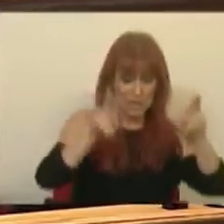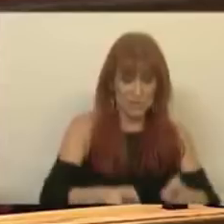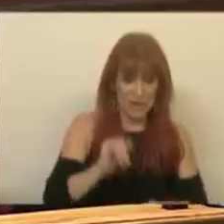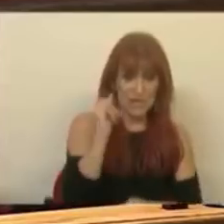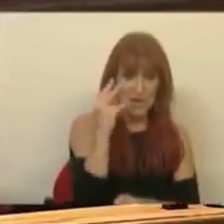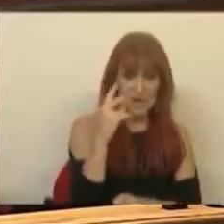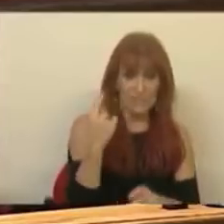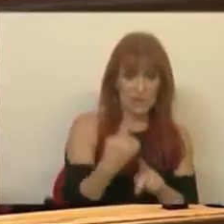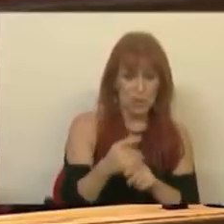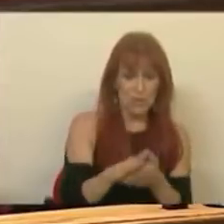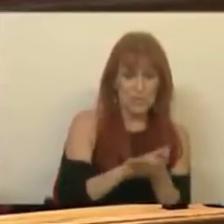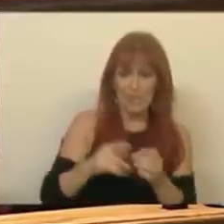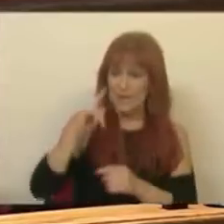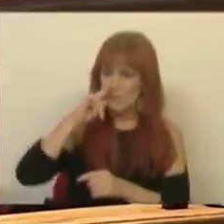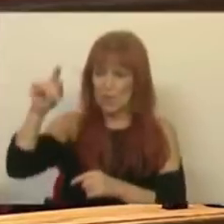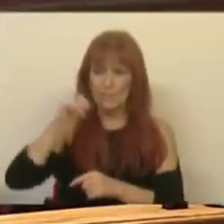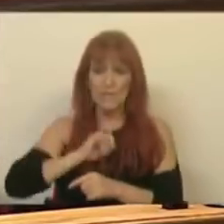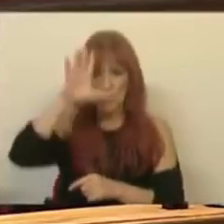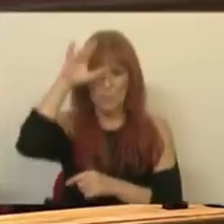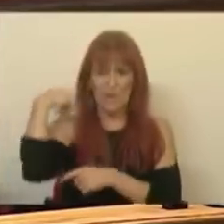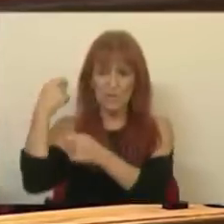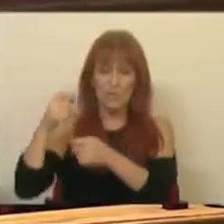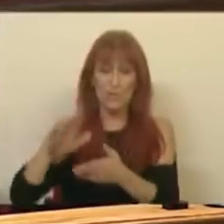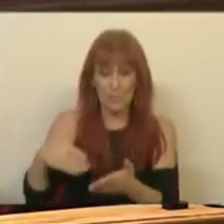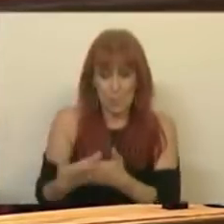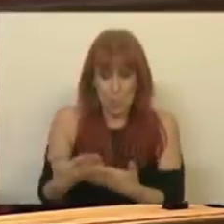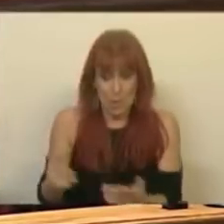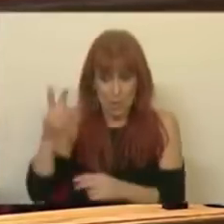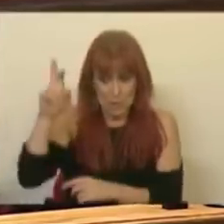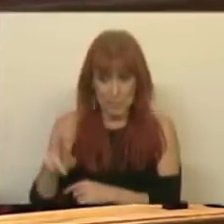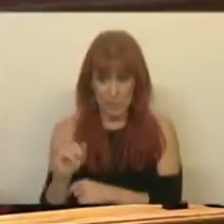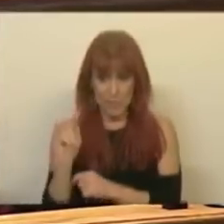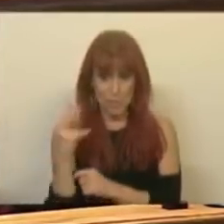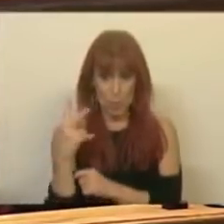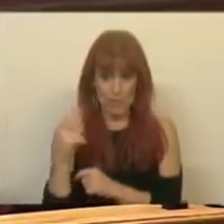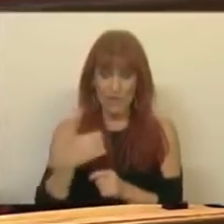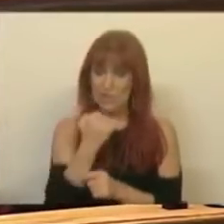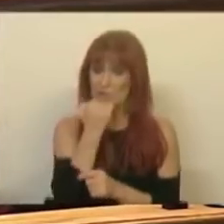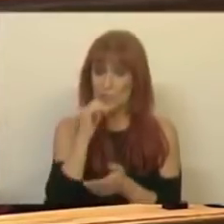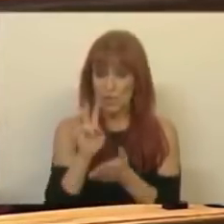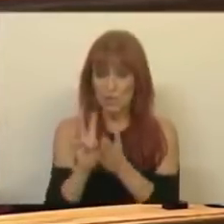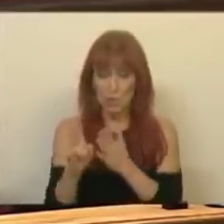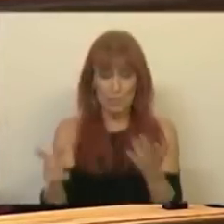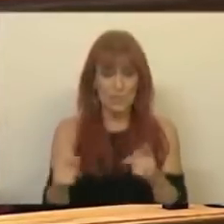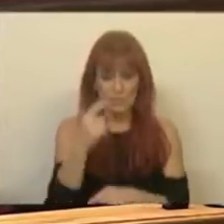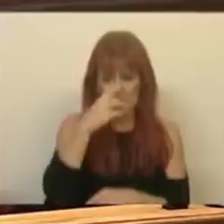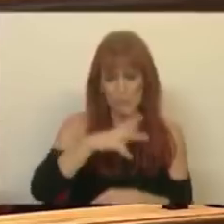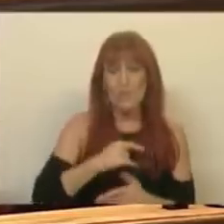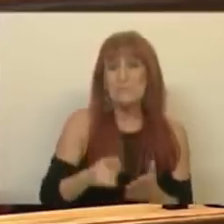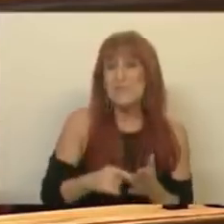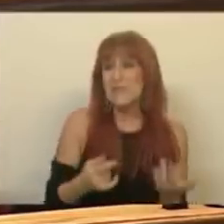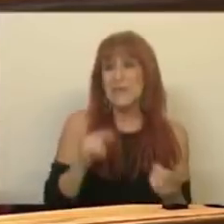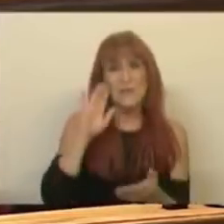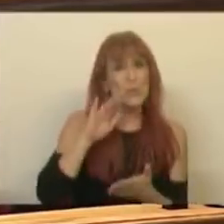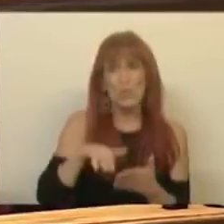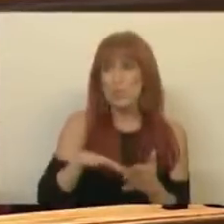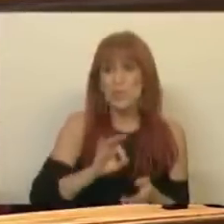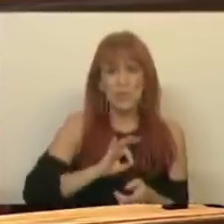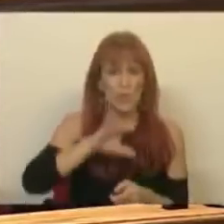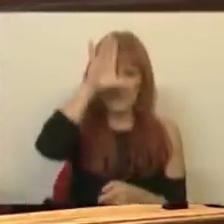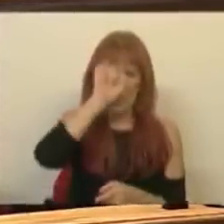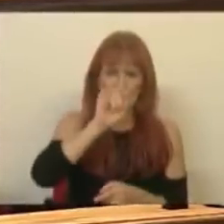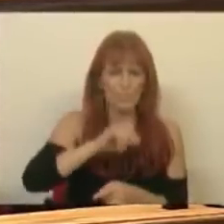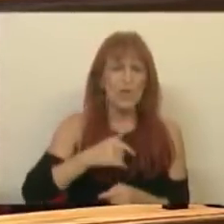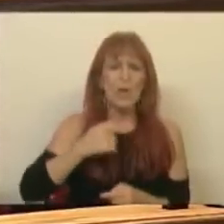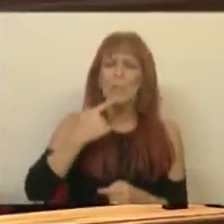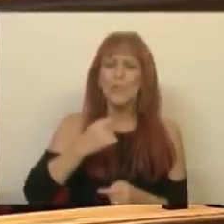dos velhos essenciais na Alemanha o ministro da Agricultura por pessoas agora mesmo a descida do Iva das frutas e legumes os portugueses precisam de soluções na primeira nista